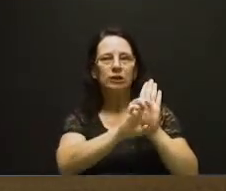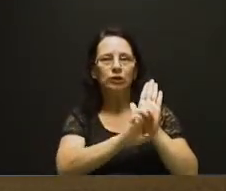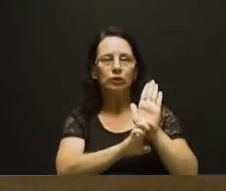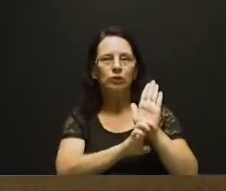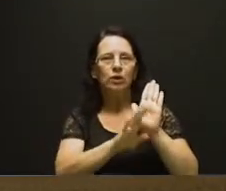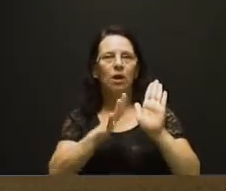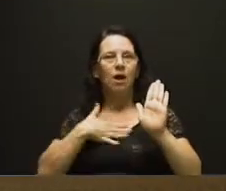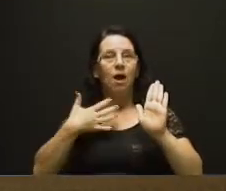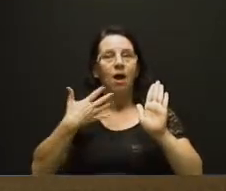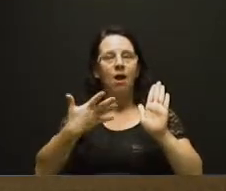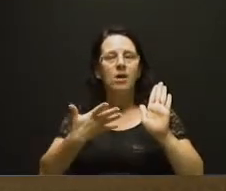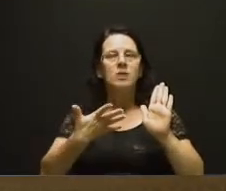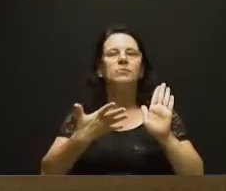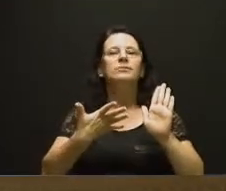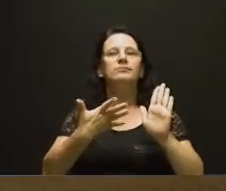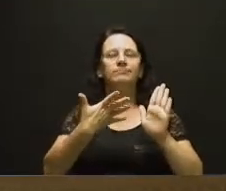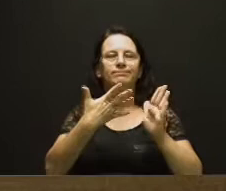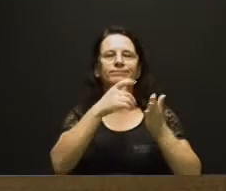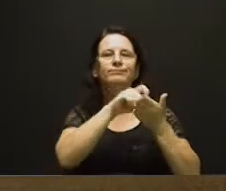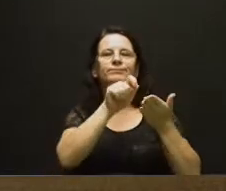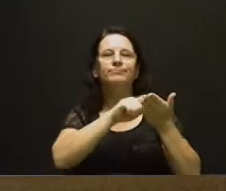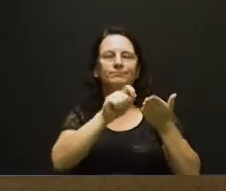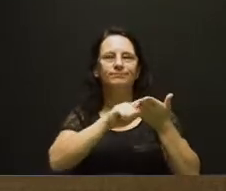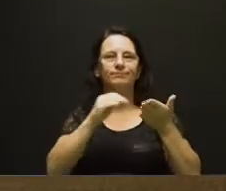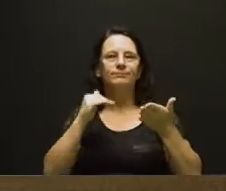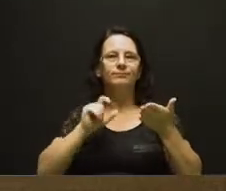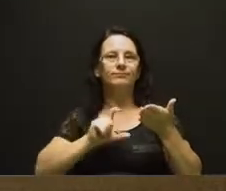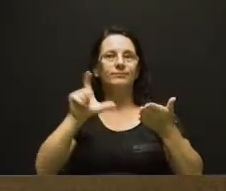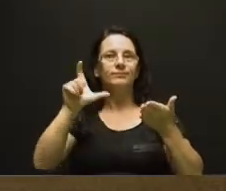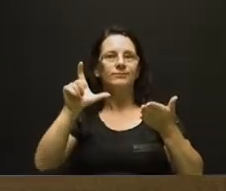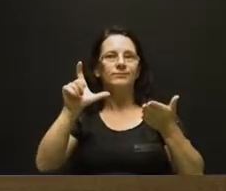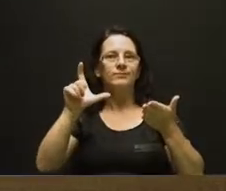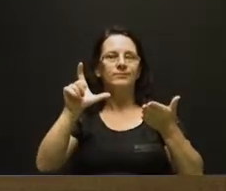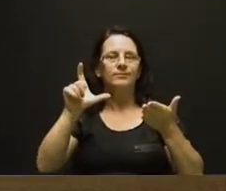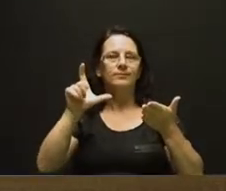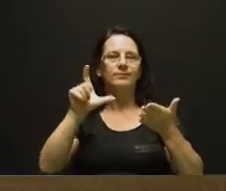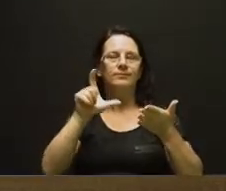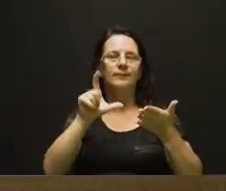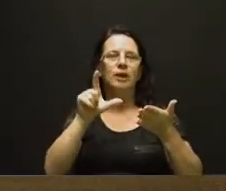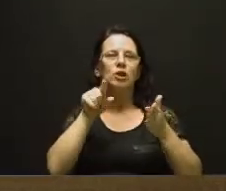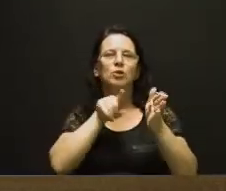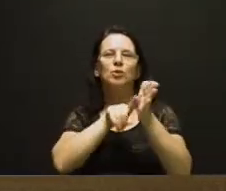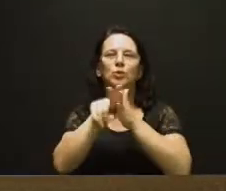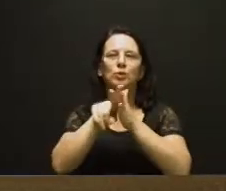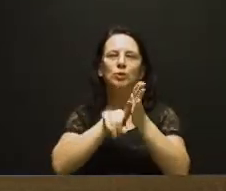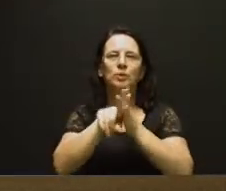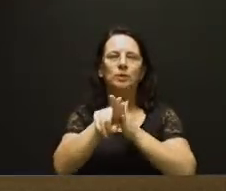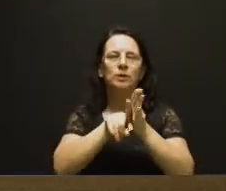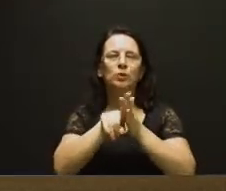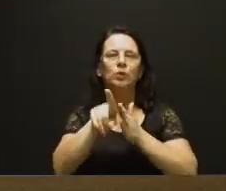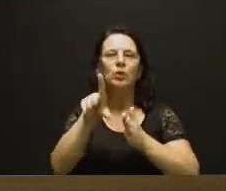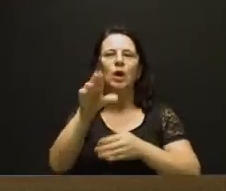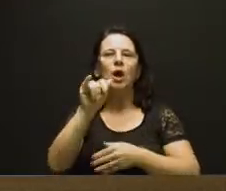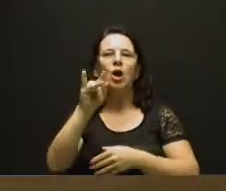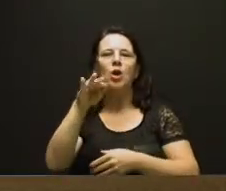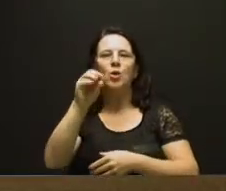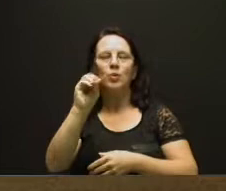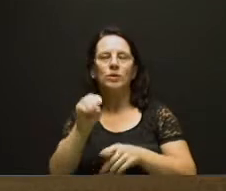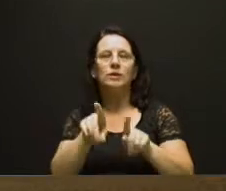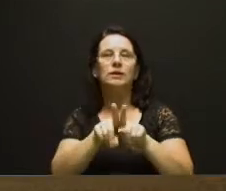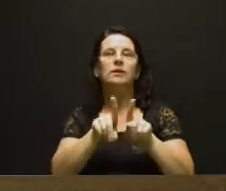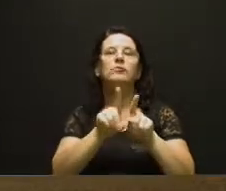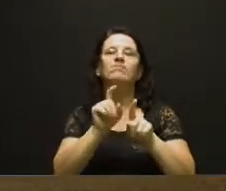assustadores né principalmente quando você fala das pesquisas do autismo são números